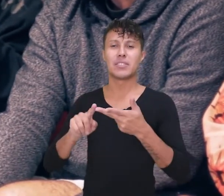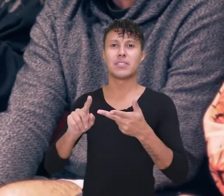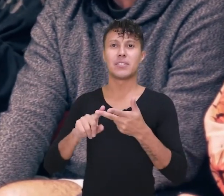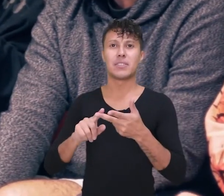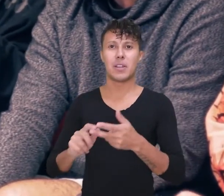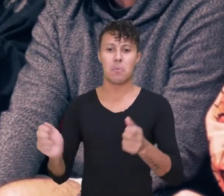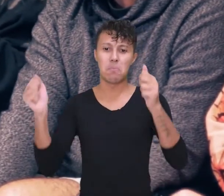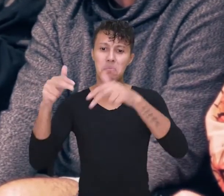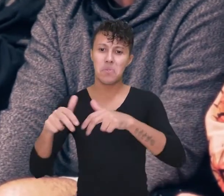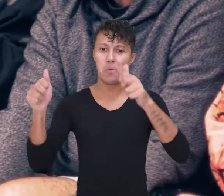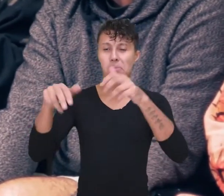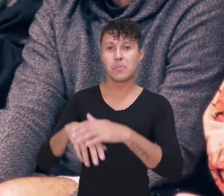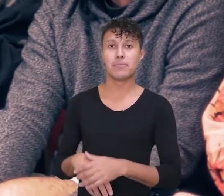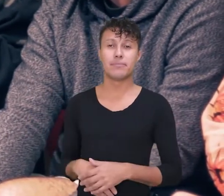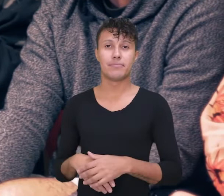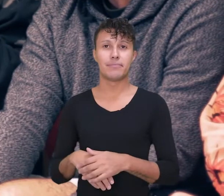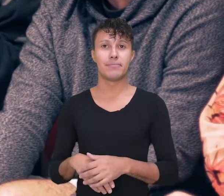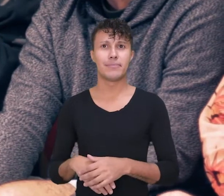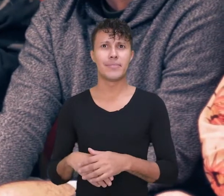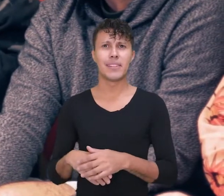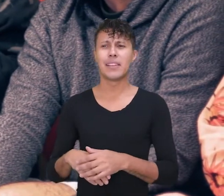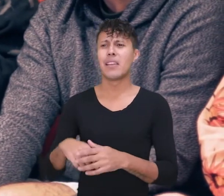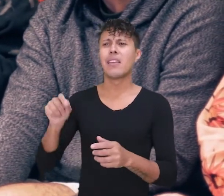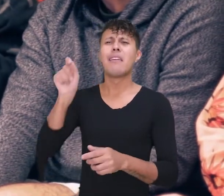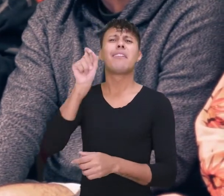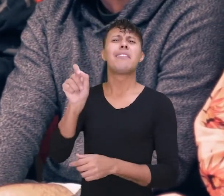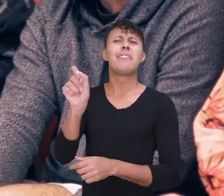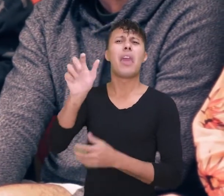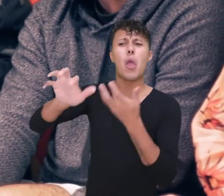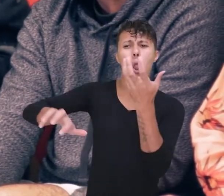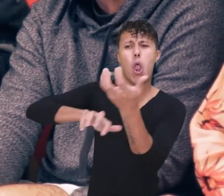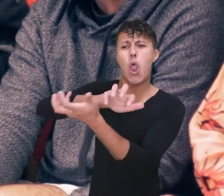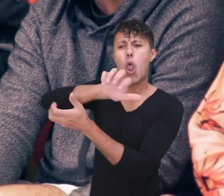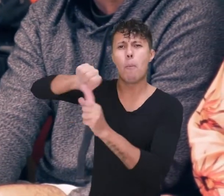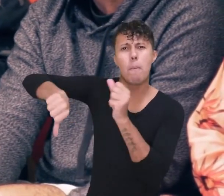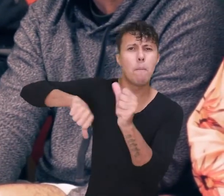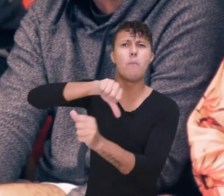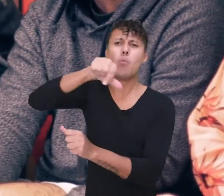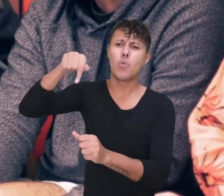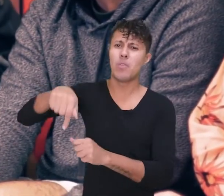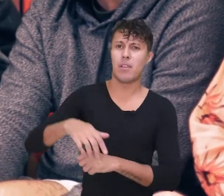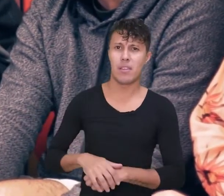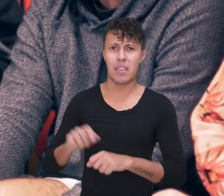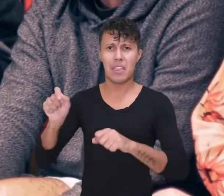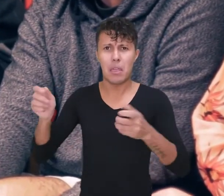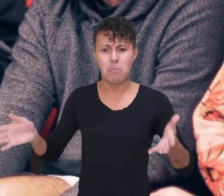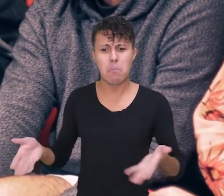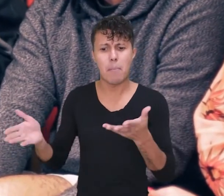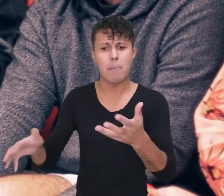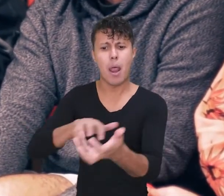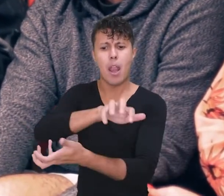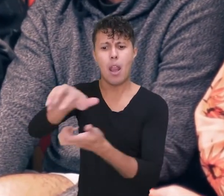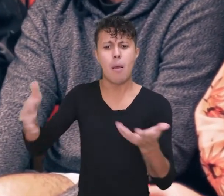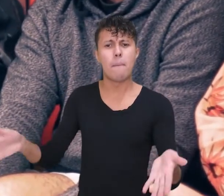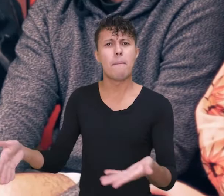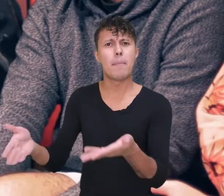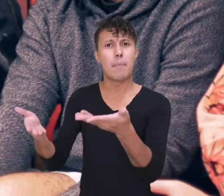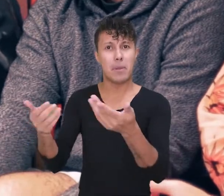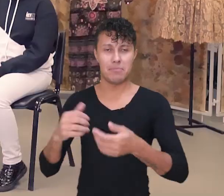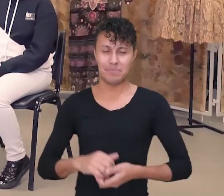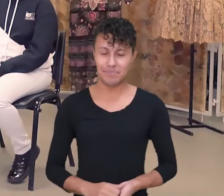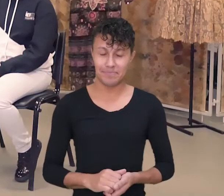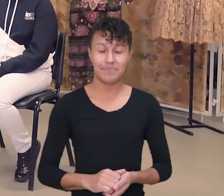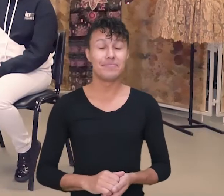modernismo já foi relevante. Então, quem revoluciona a revolução? Quem empurra esses movimentos para frente, né? É